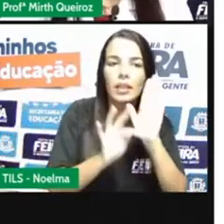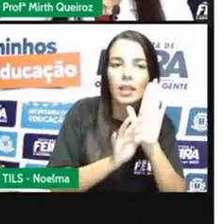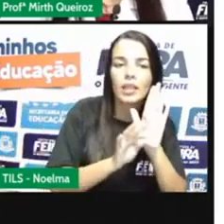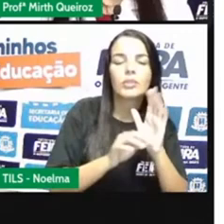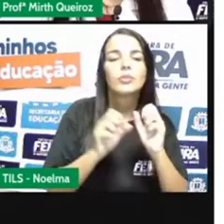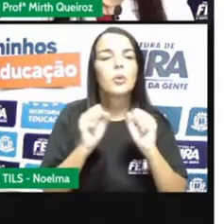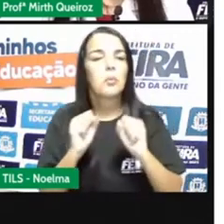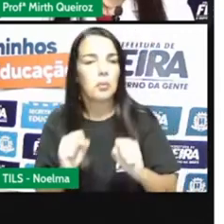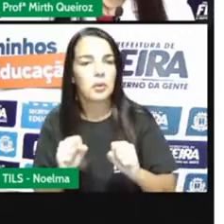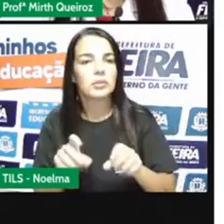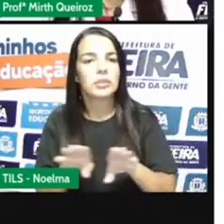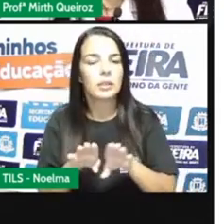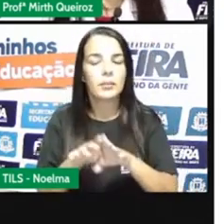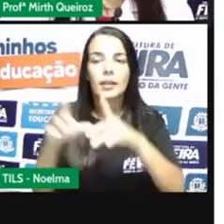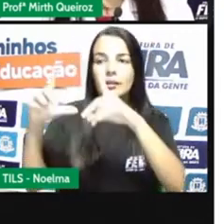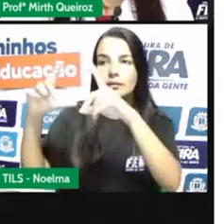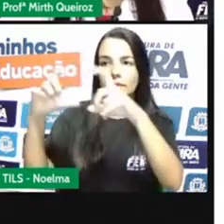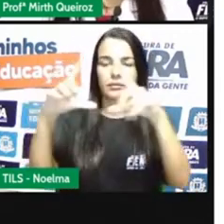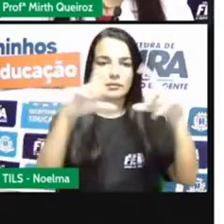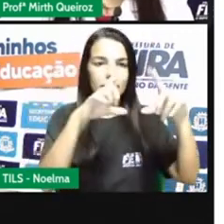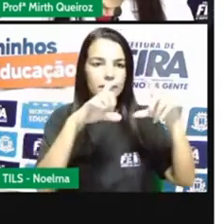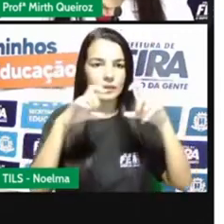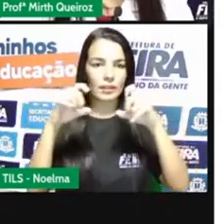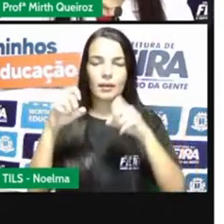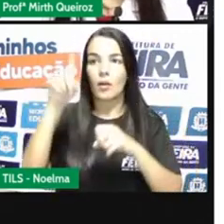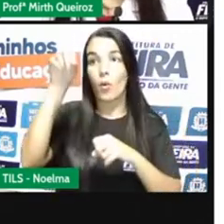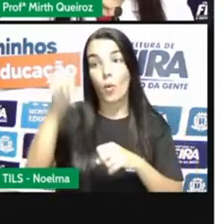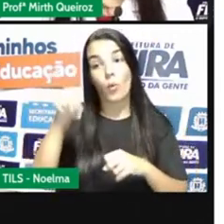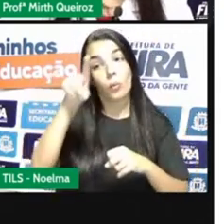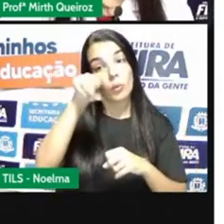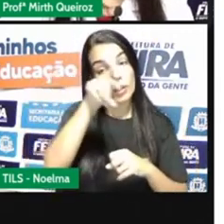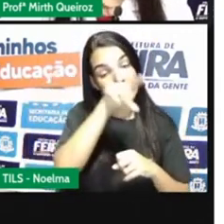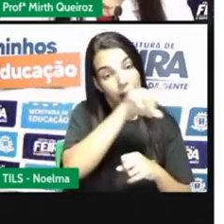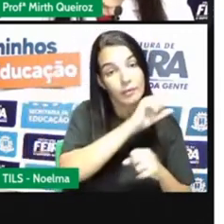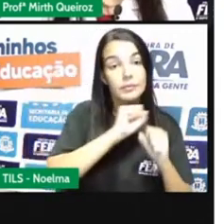também através de imagens, né? Através de gráficos, por exemplo.